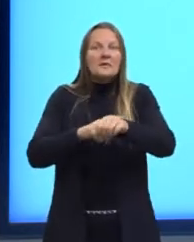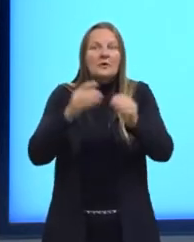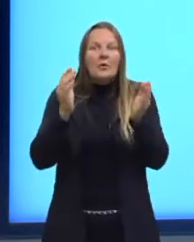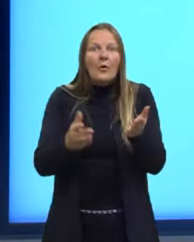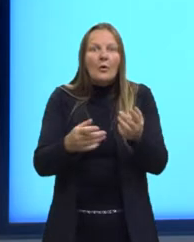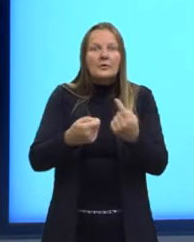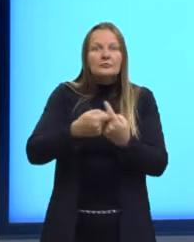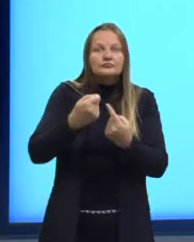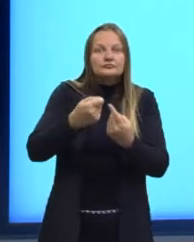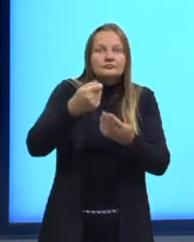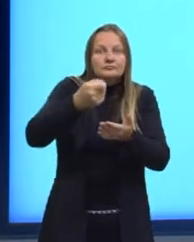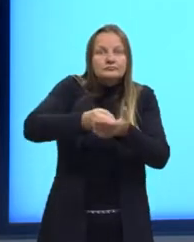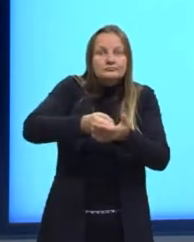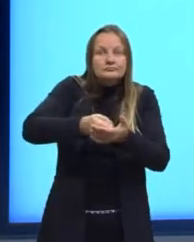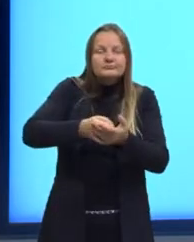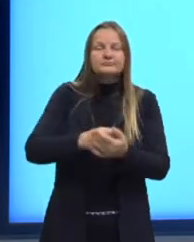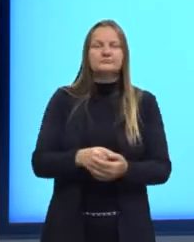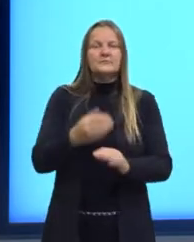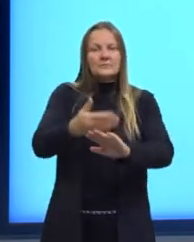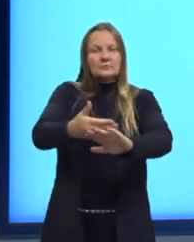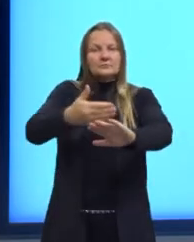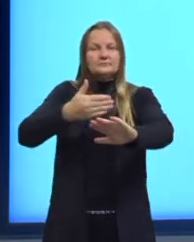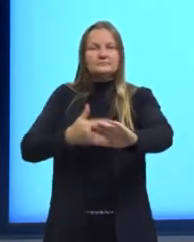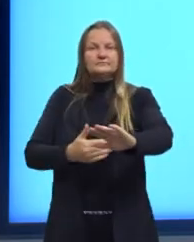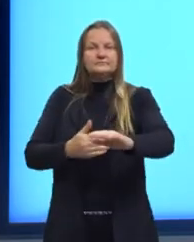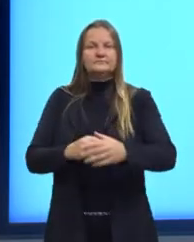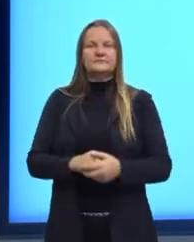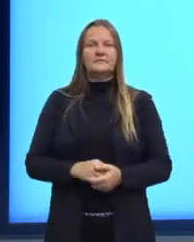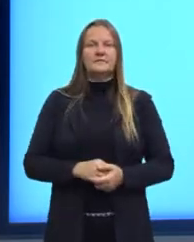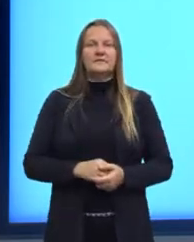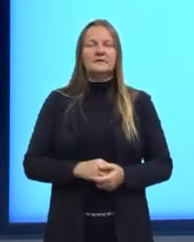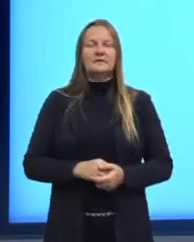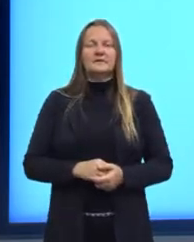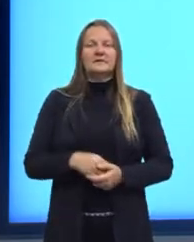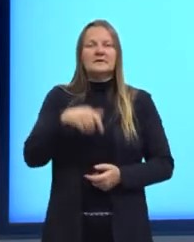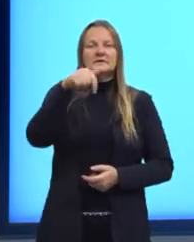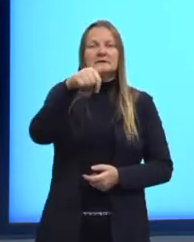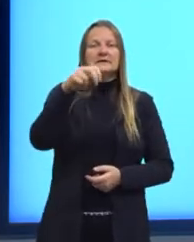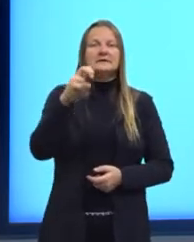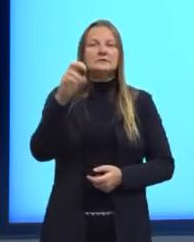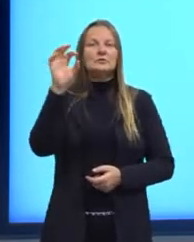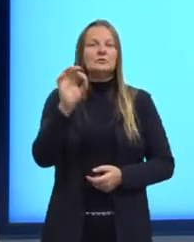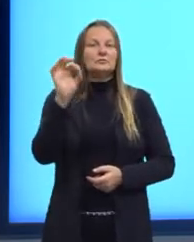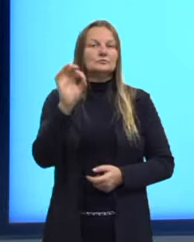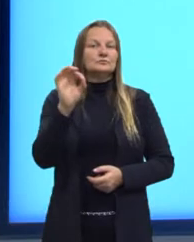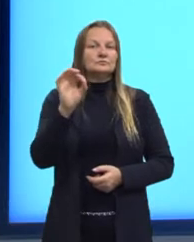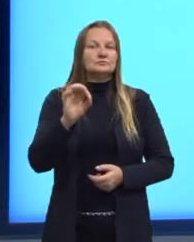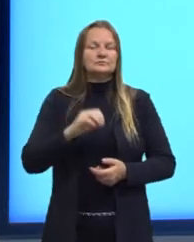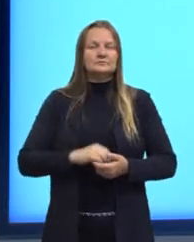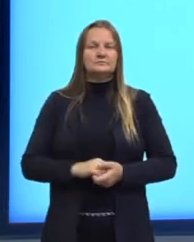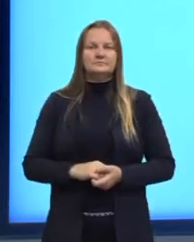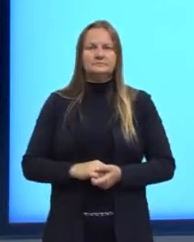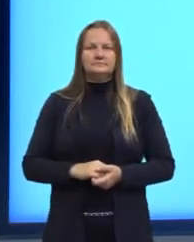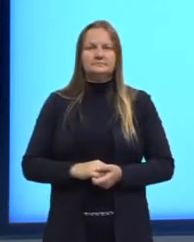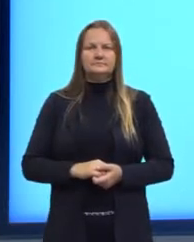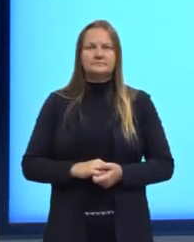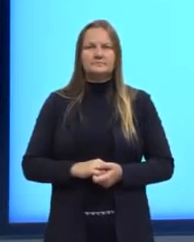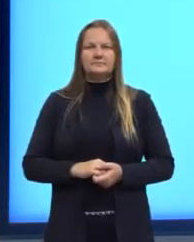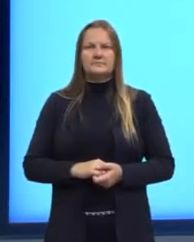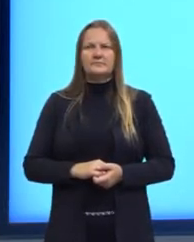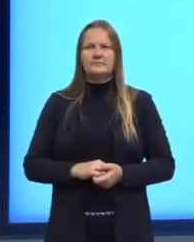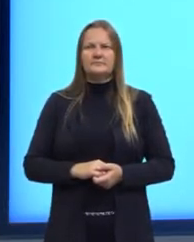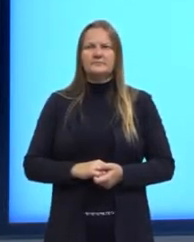né o valor que nós vamos antecipar ele tem que ser de 75% certo então a gente pode